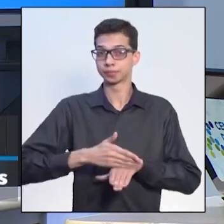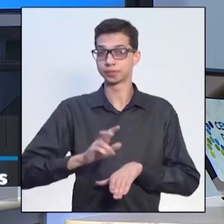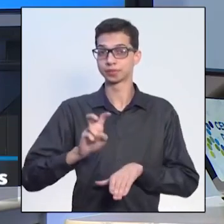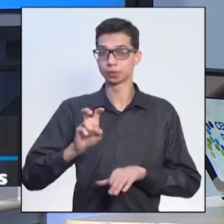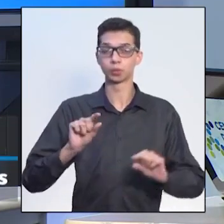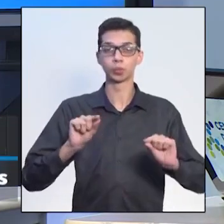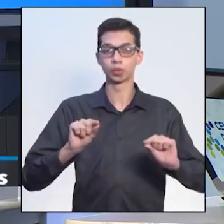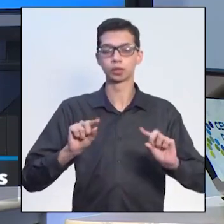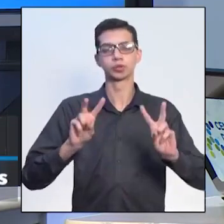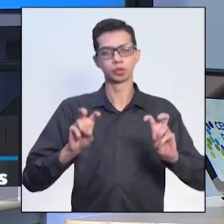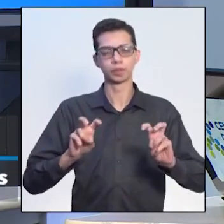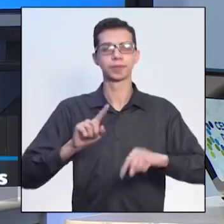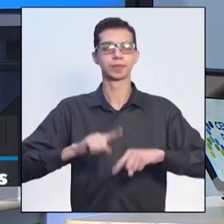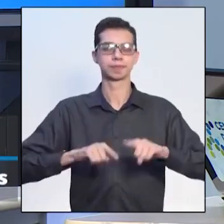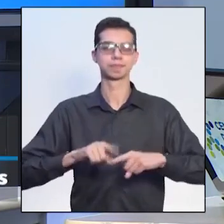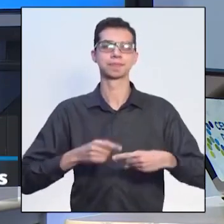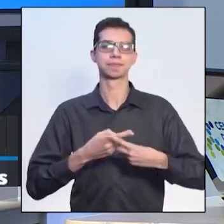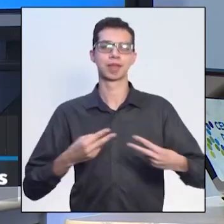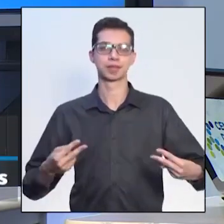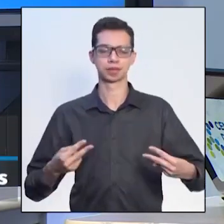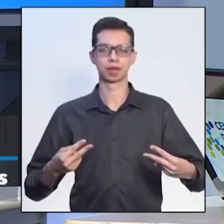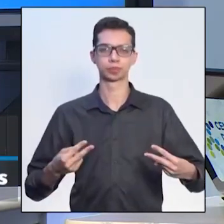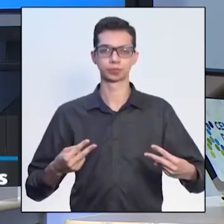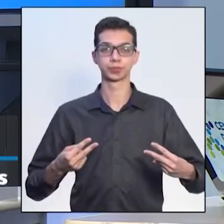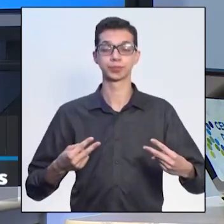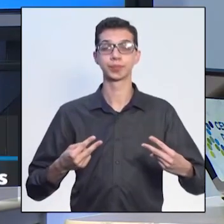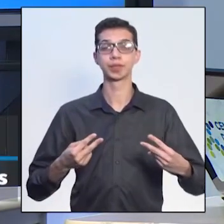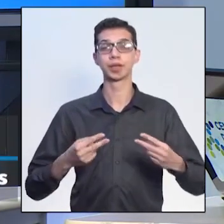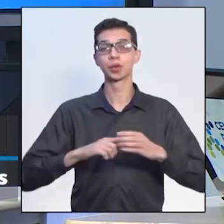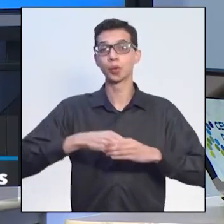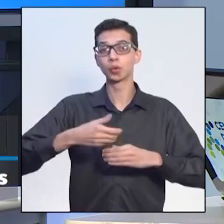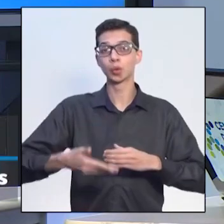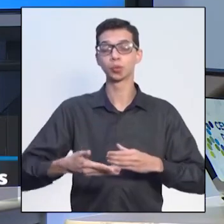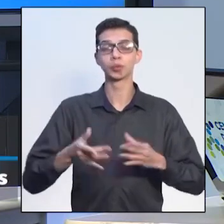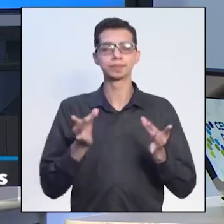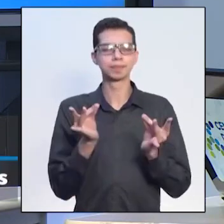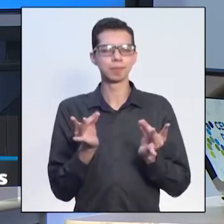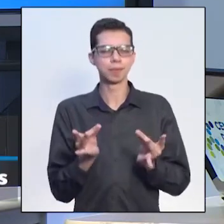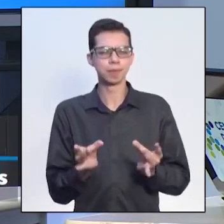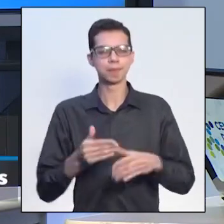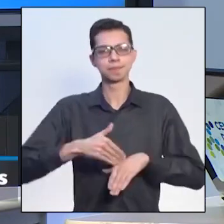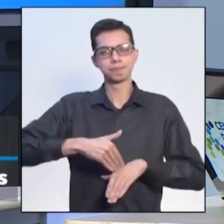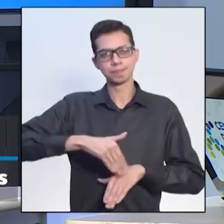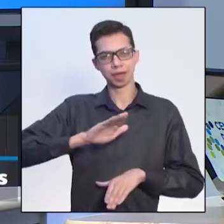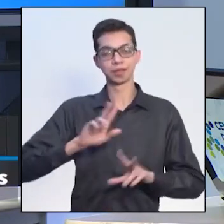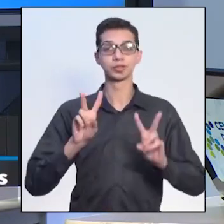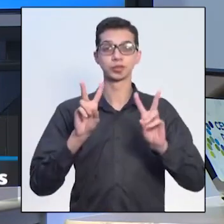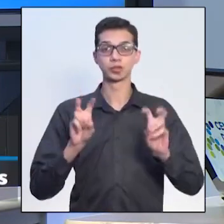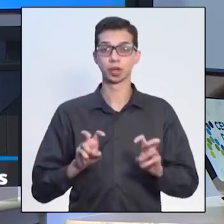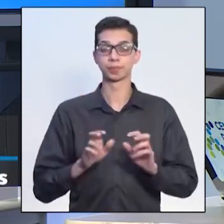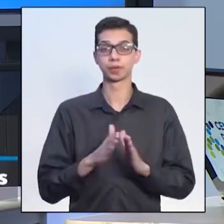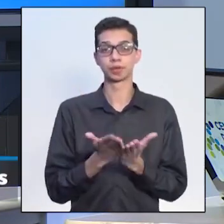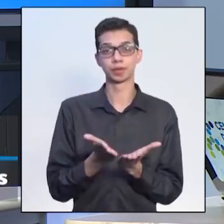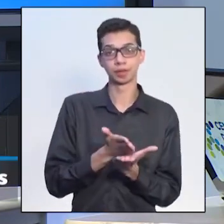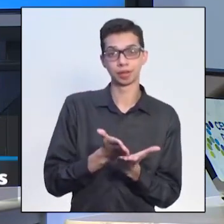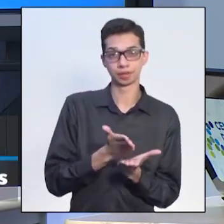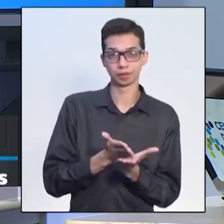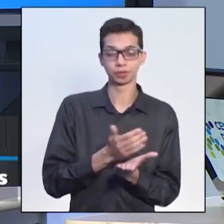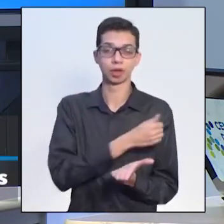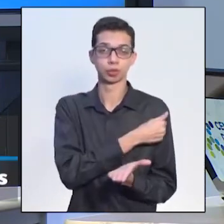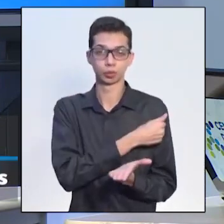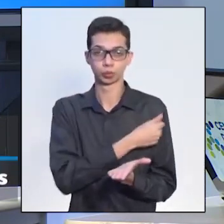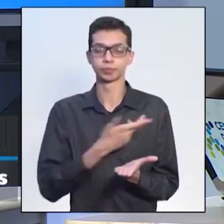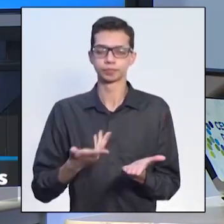com materiais que extrapolam o caderno do aluno. Então, os textos que aparecerem por aqui não estarão dentro do caderno do aluno. Então, eu recomendo que